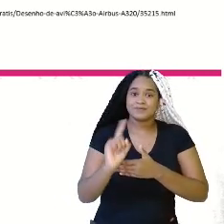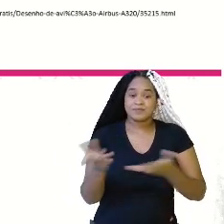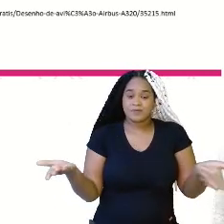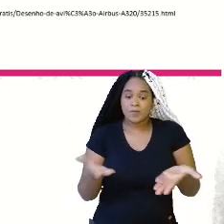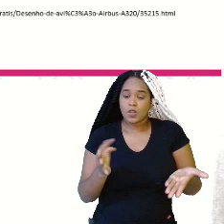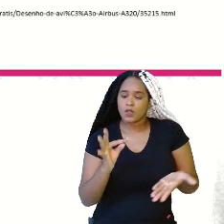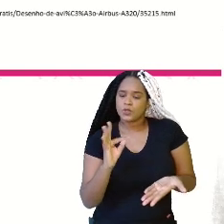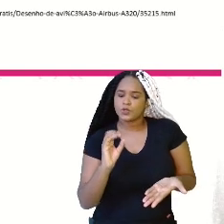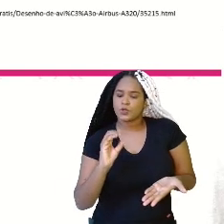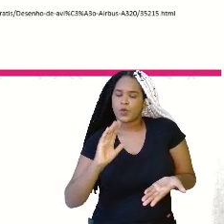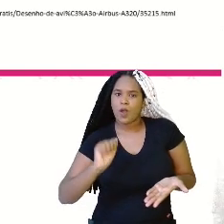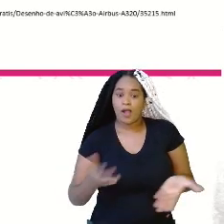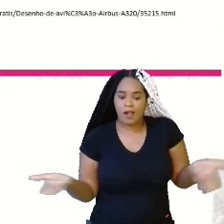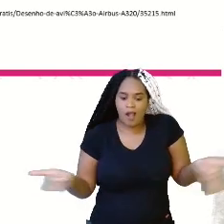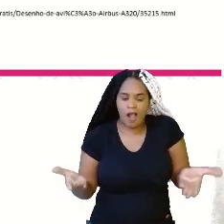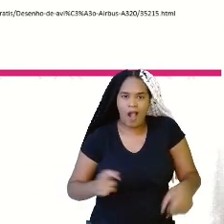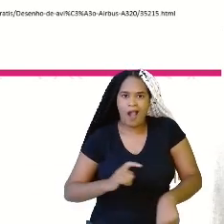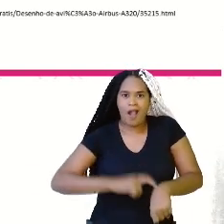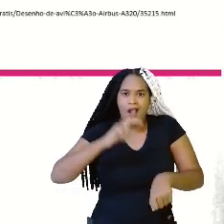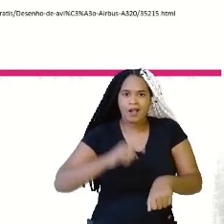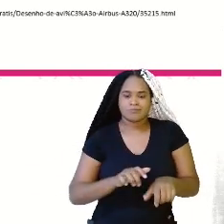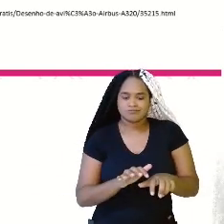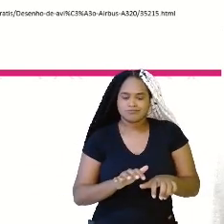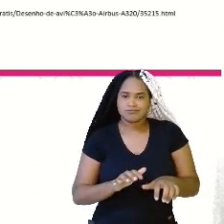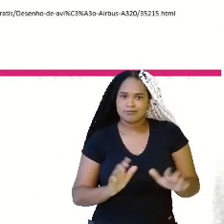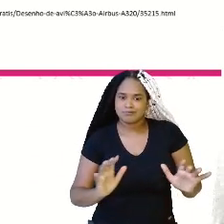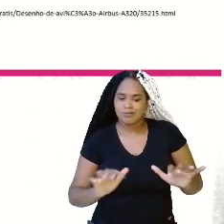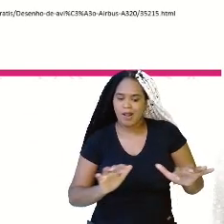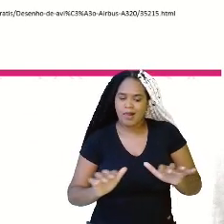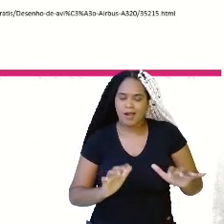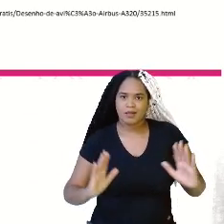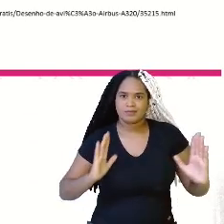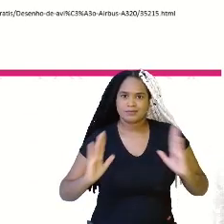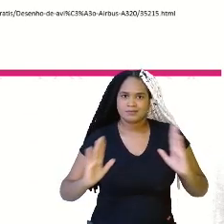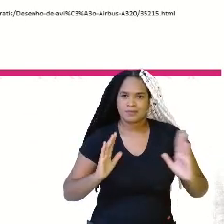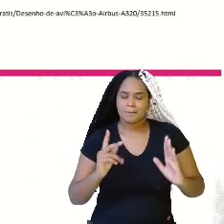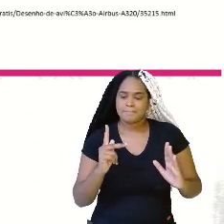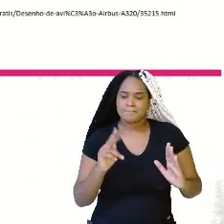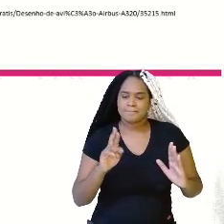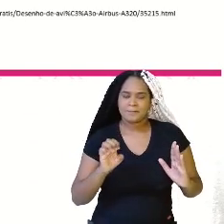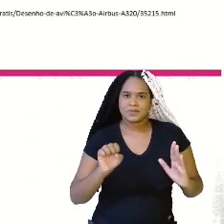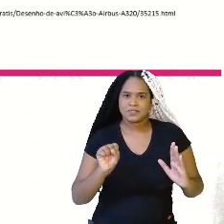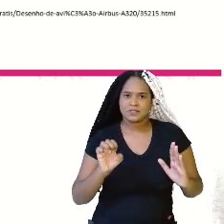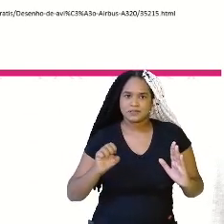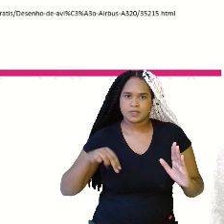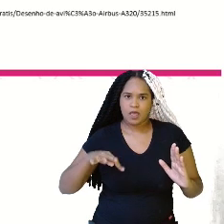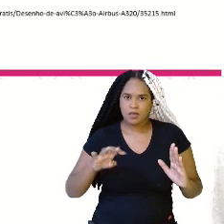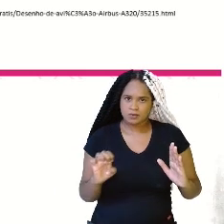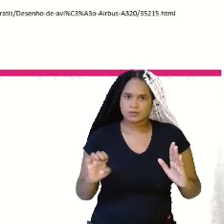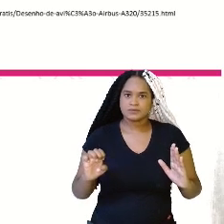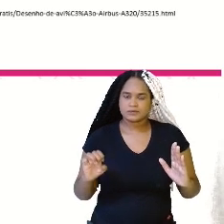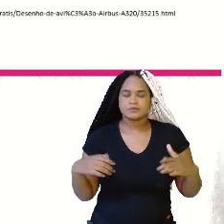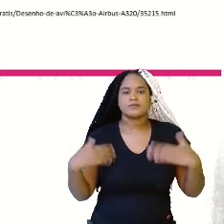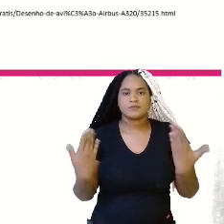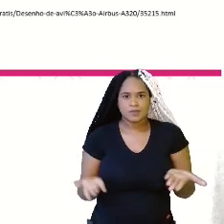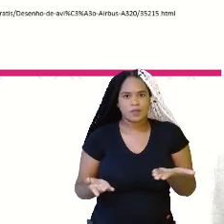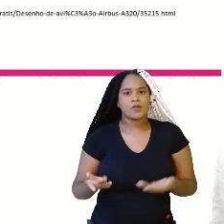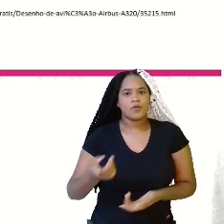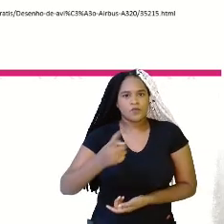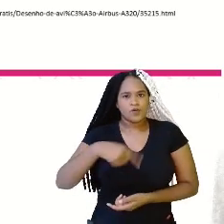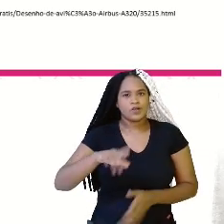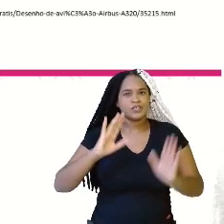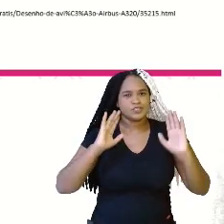ela toca. Se ela toca, está no presente. Então, com certeza você já